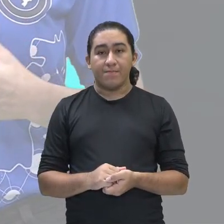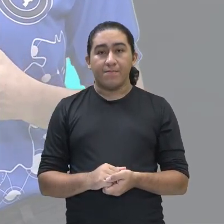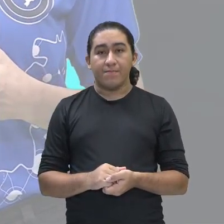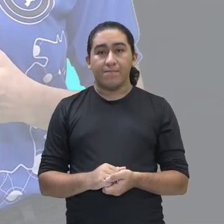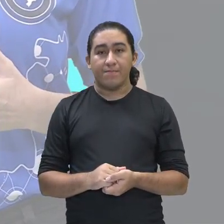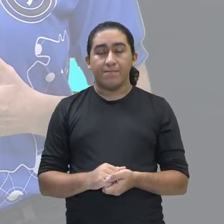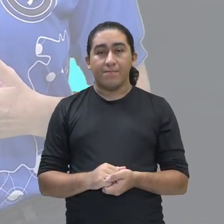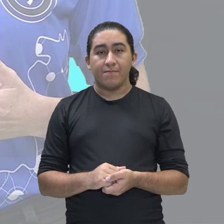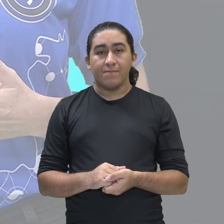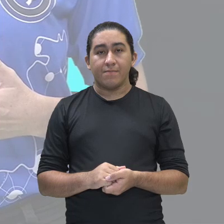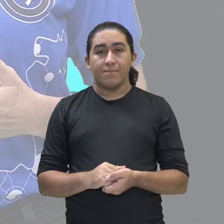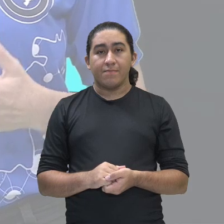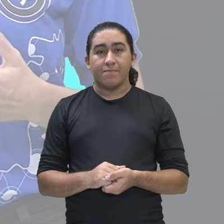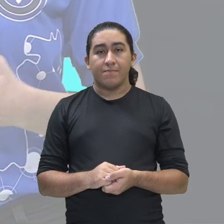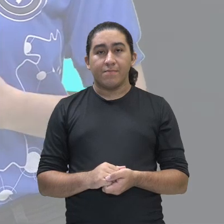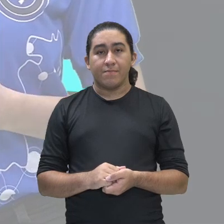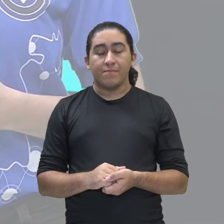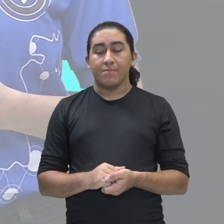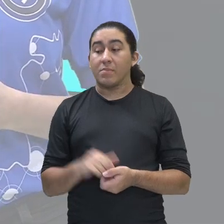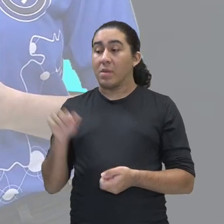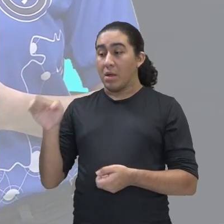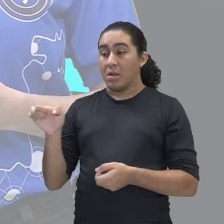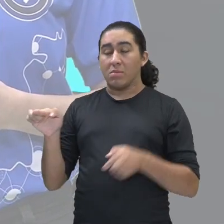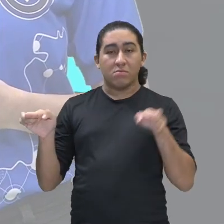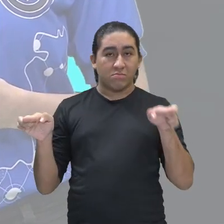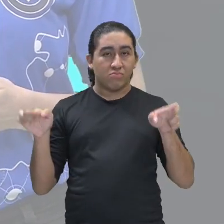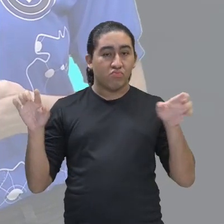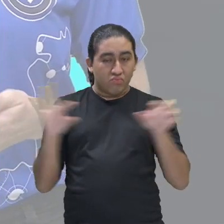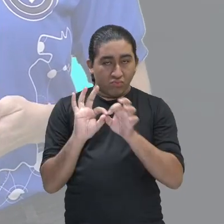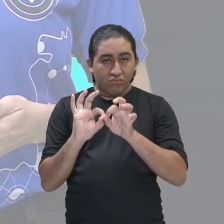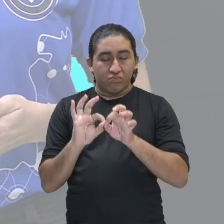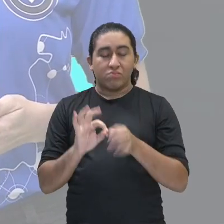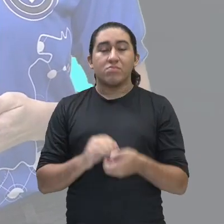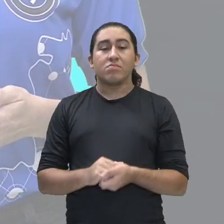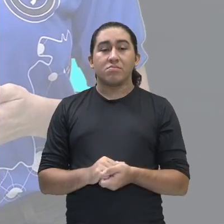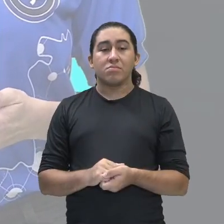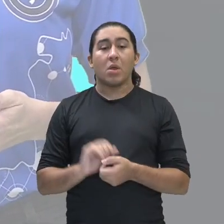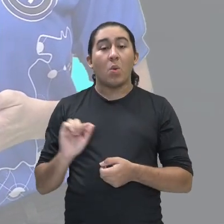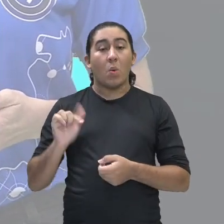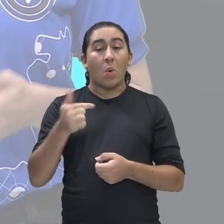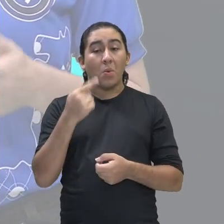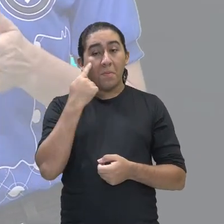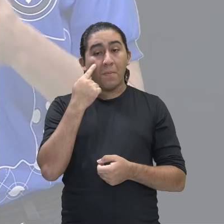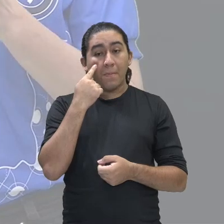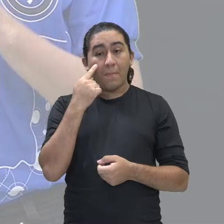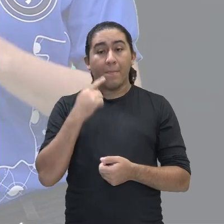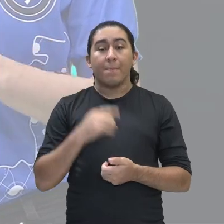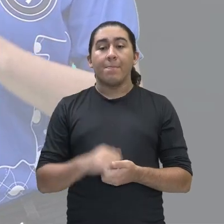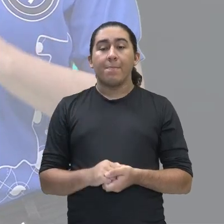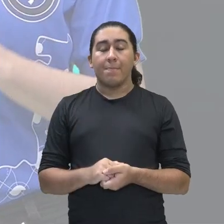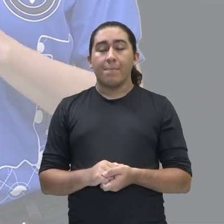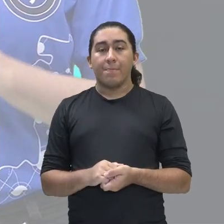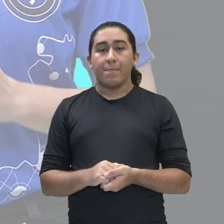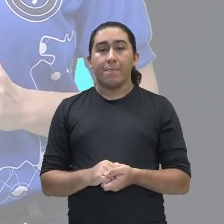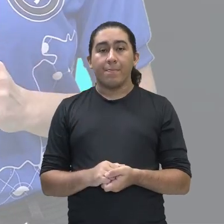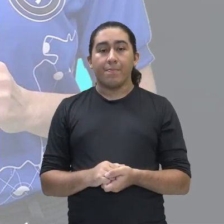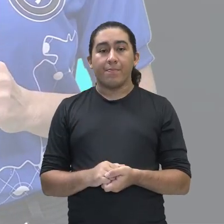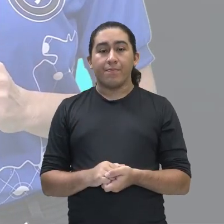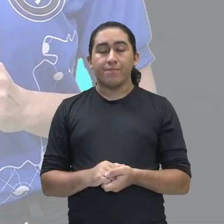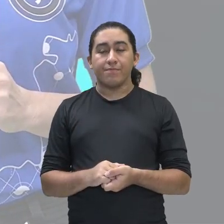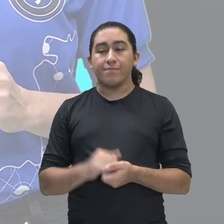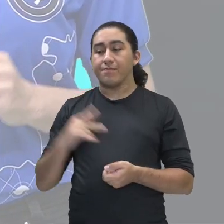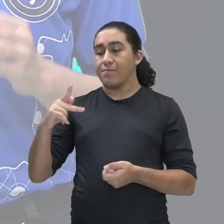daughter, ok? Então, daughter, filha. O que mais que nós temos relacionados a esse vocabulário mais próximo, pai, mães,